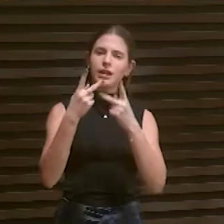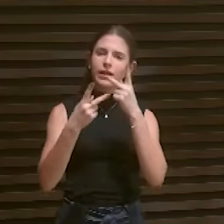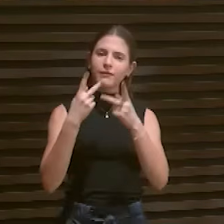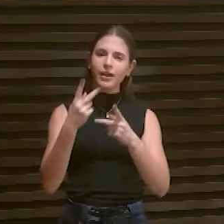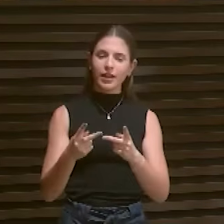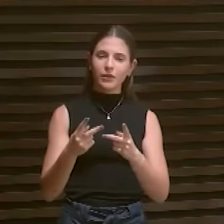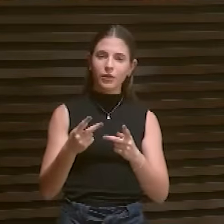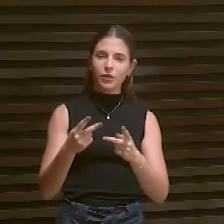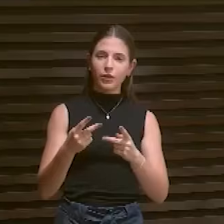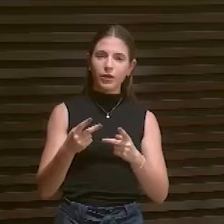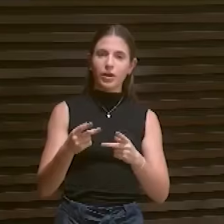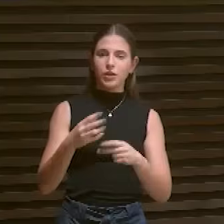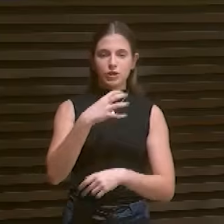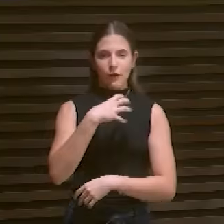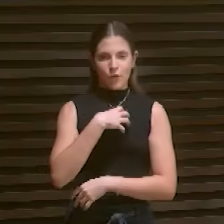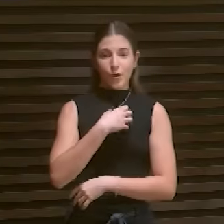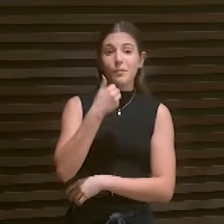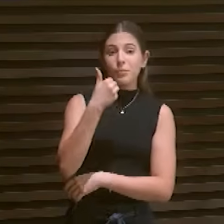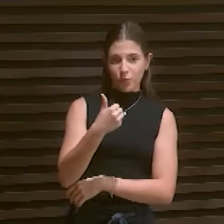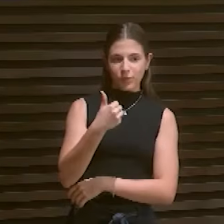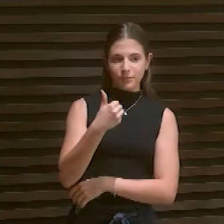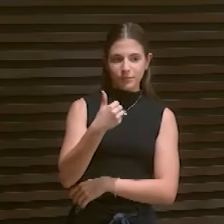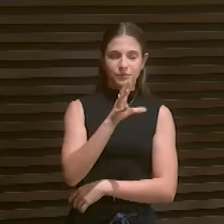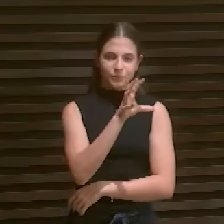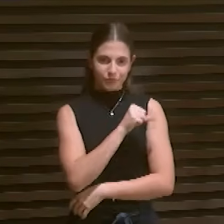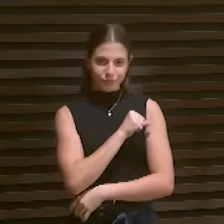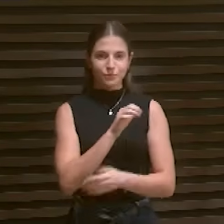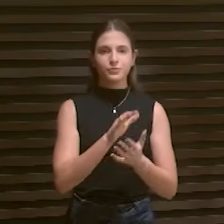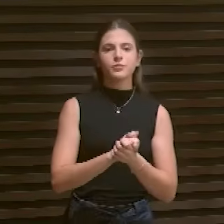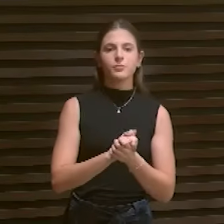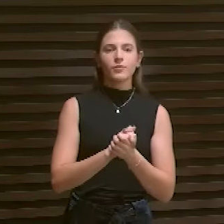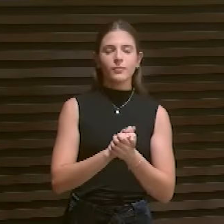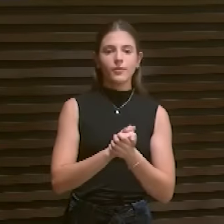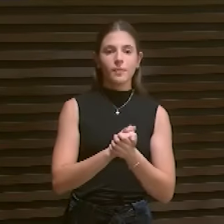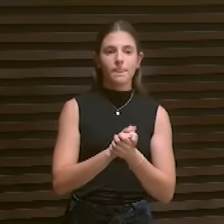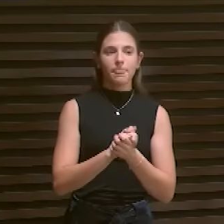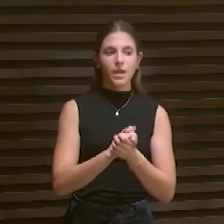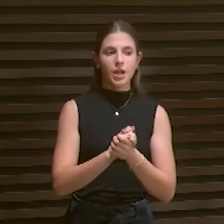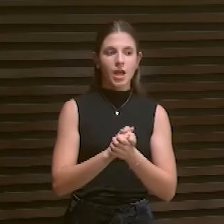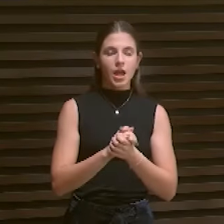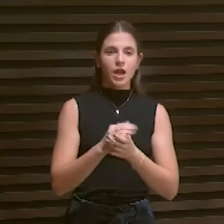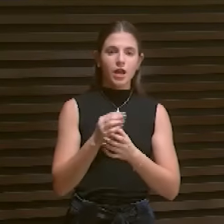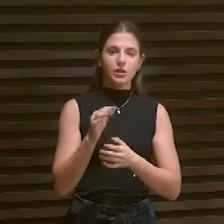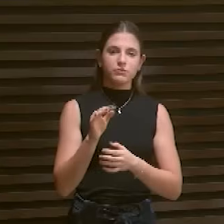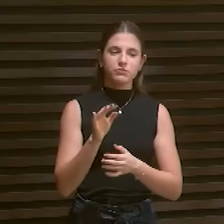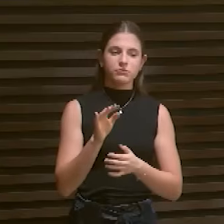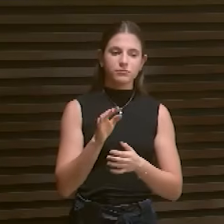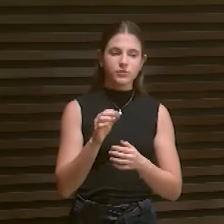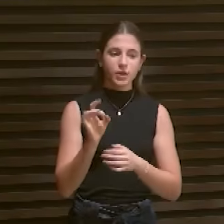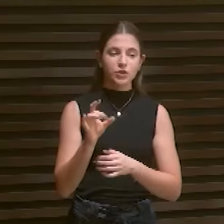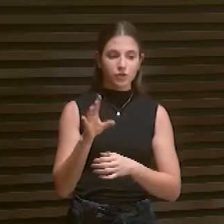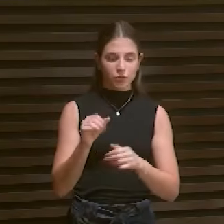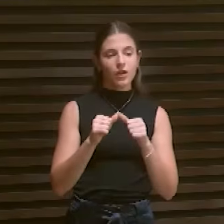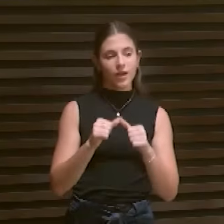positiva sobre o amor, à exceção desta passagem que nós acabamos de